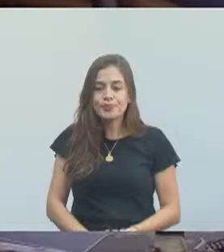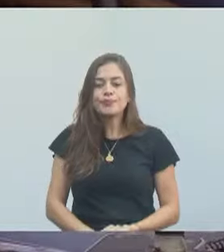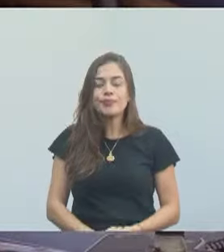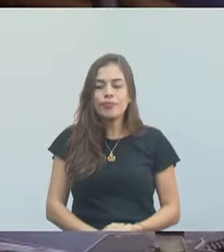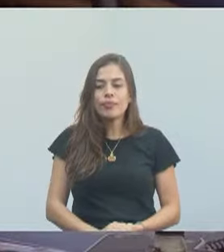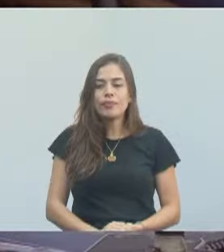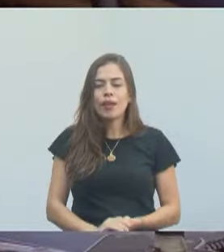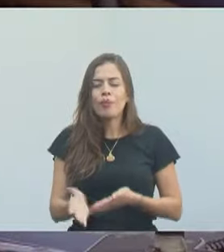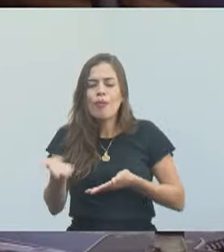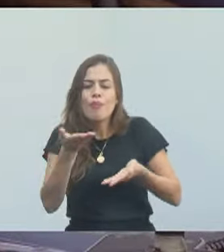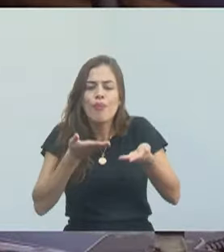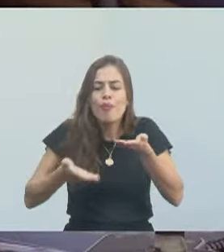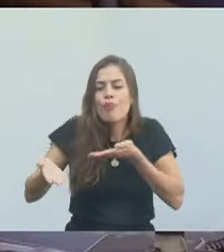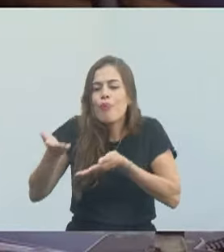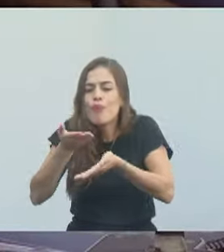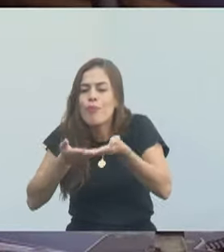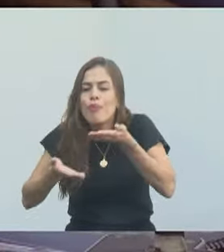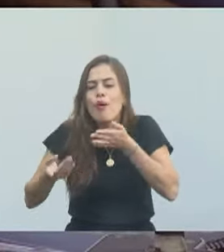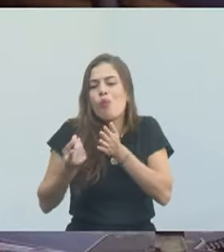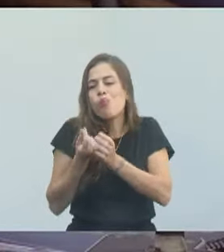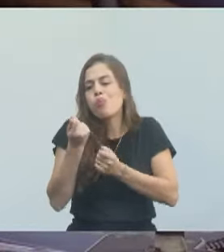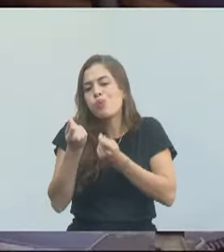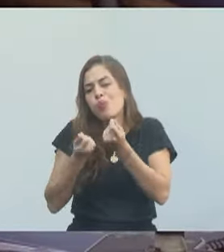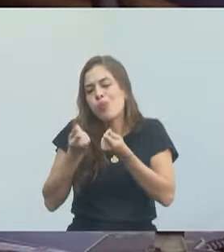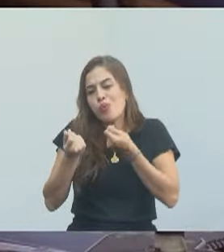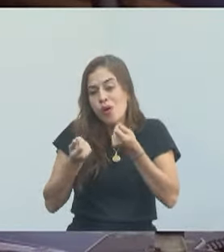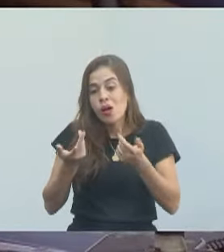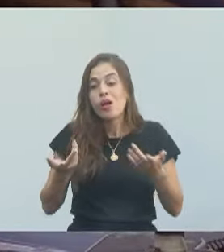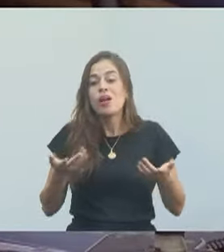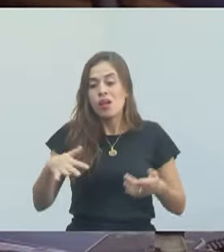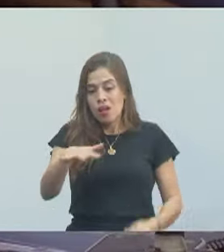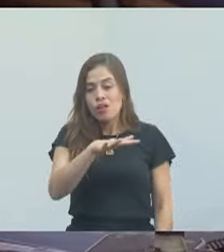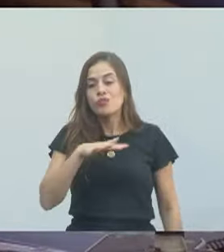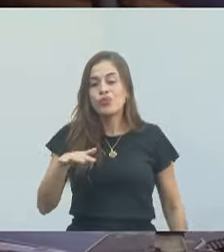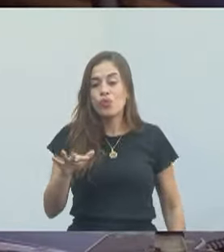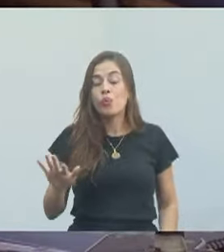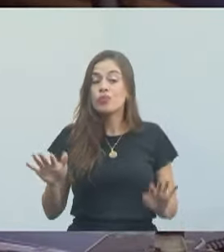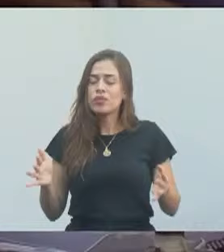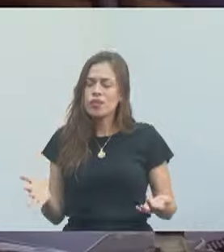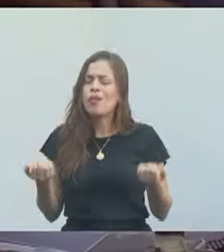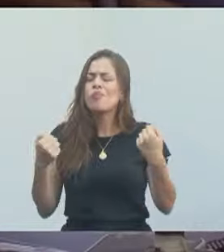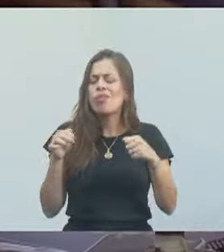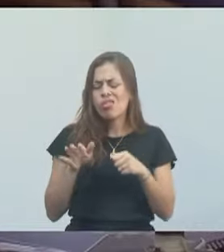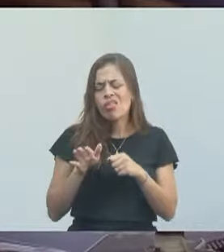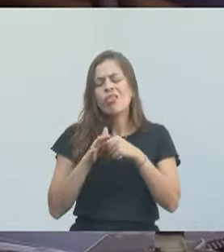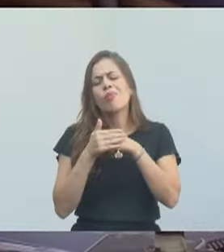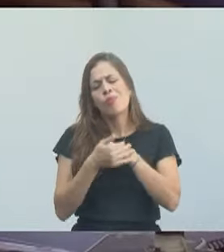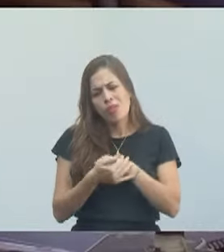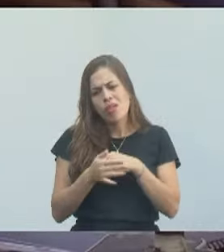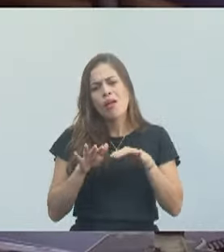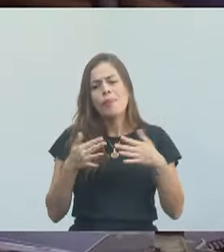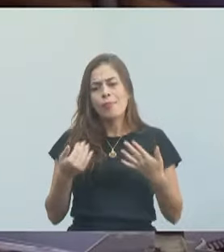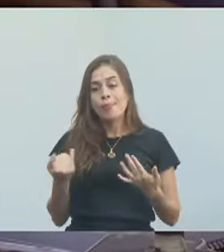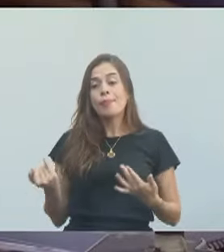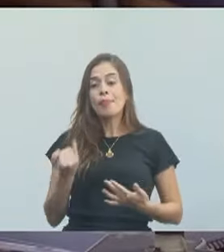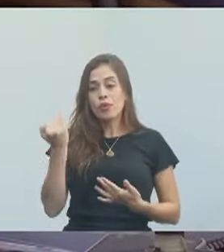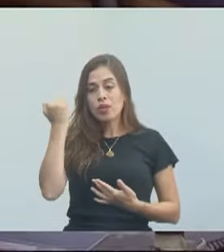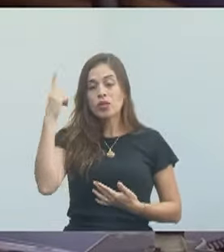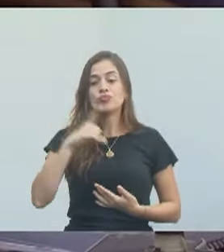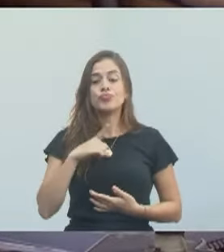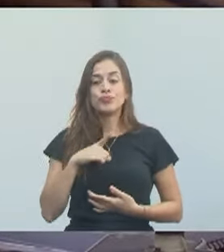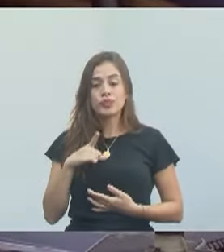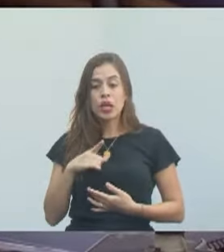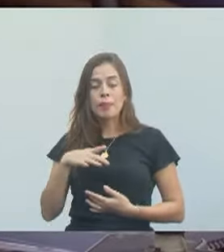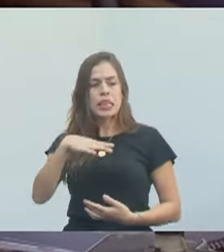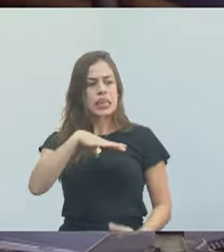muito a economia aqui da nossa região. Então, nós precisamos preservar. É preciso que a gente tenha uma cidade moderna, com